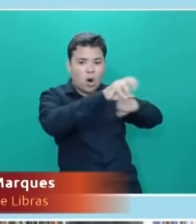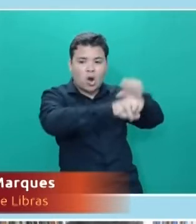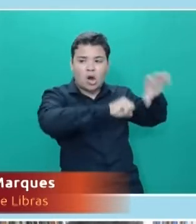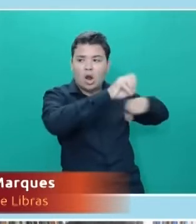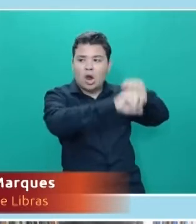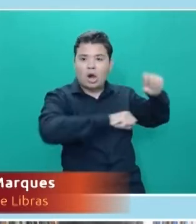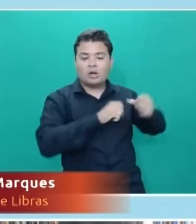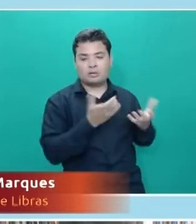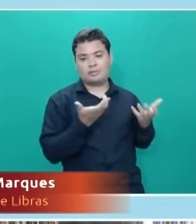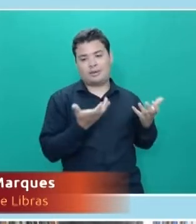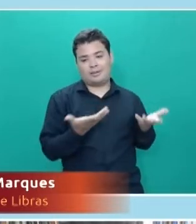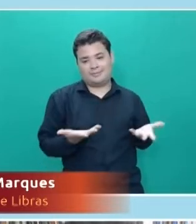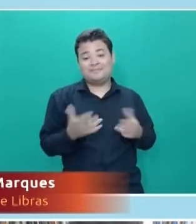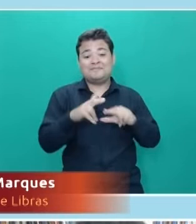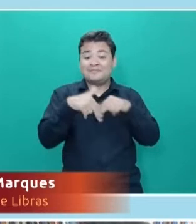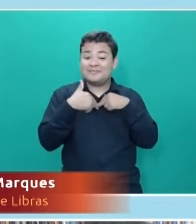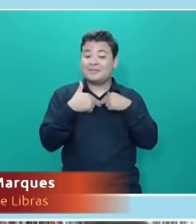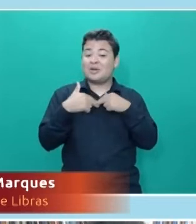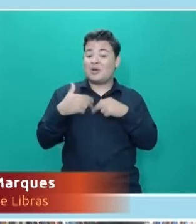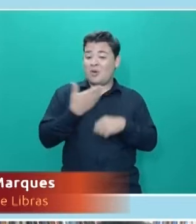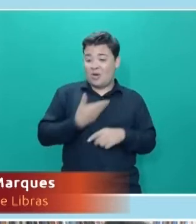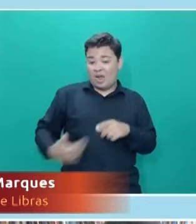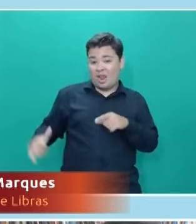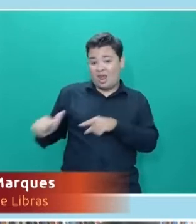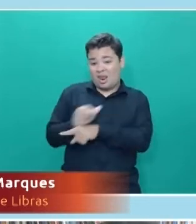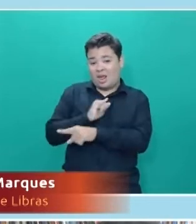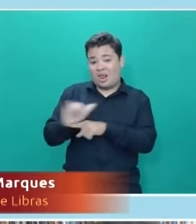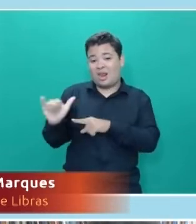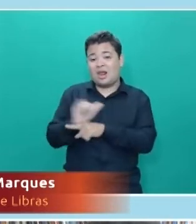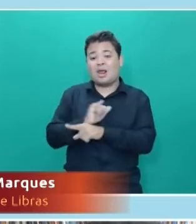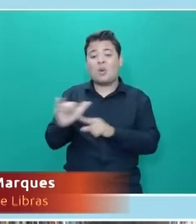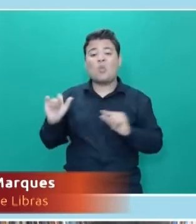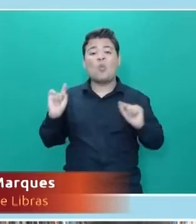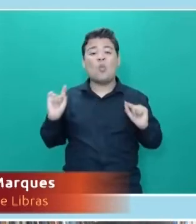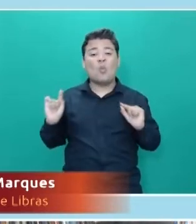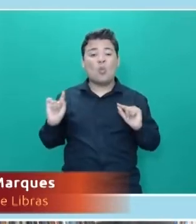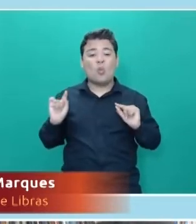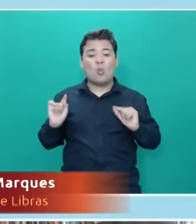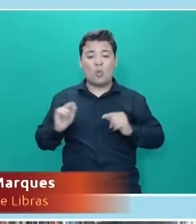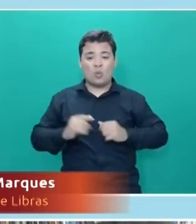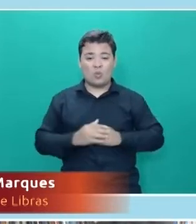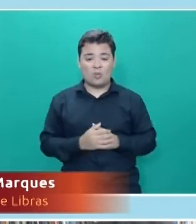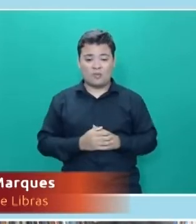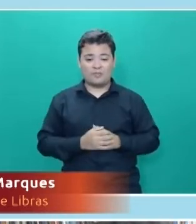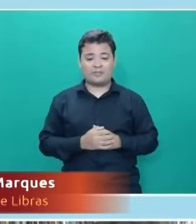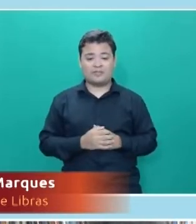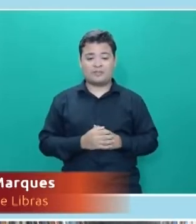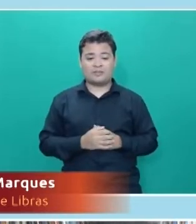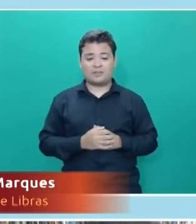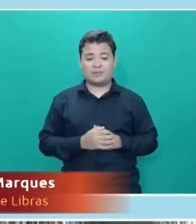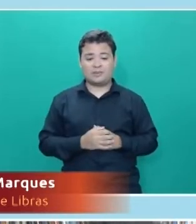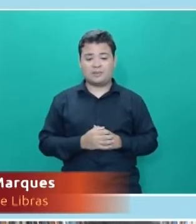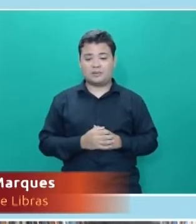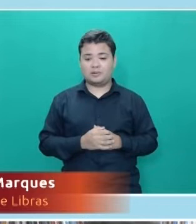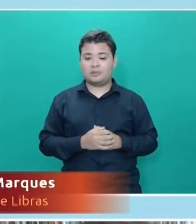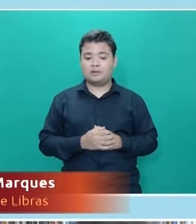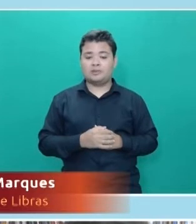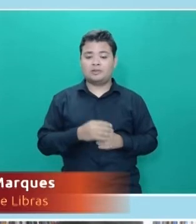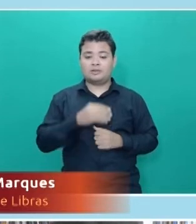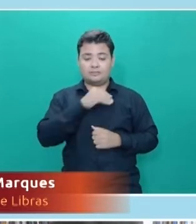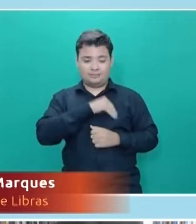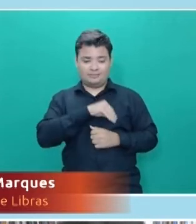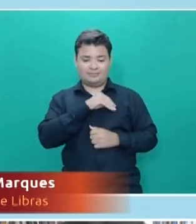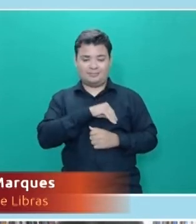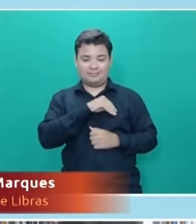que a estratégia do governo primeiro, arroxo salarial, depois, já que o salário